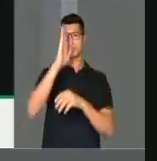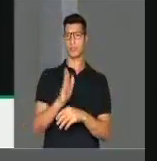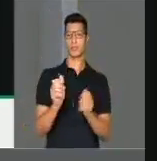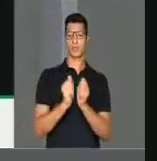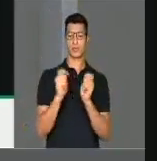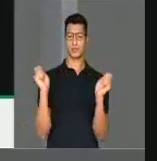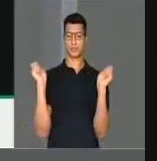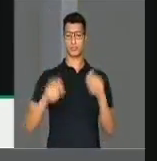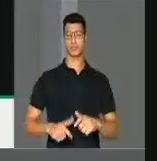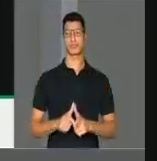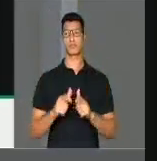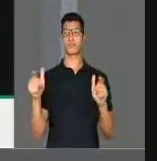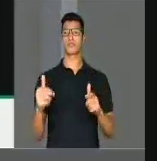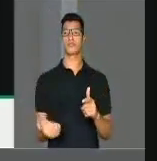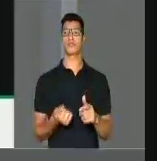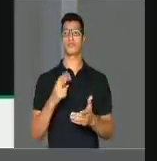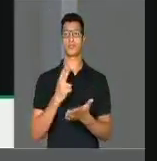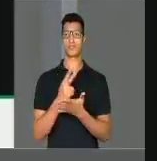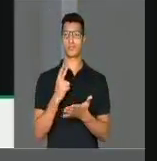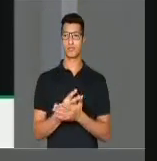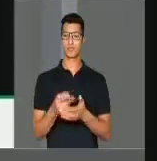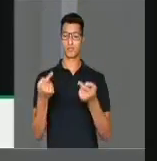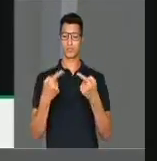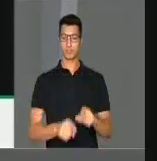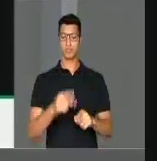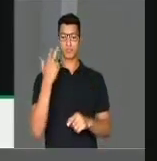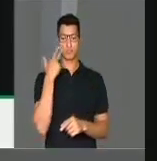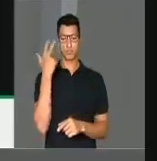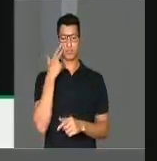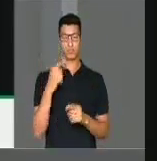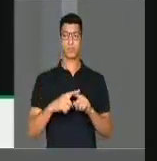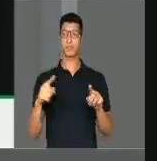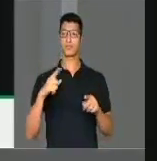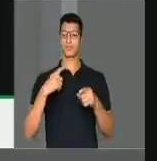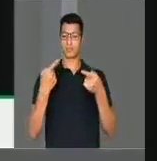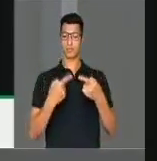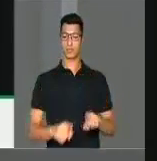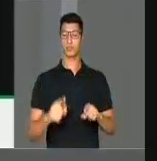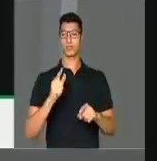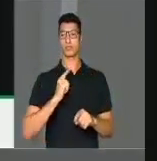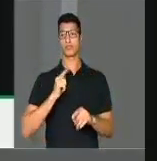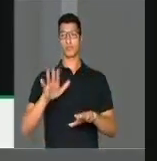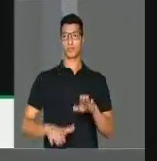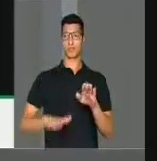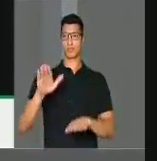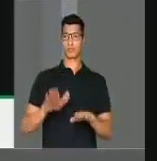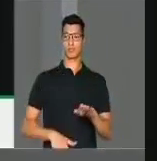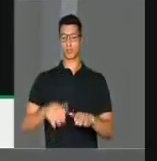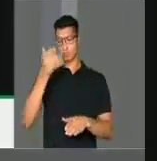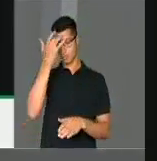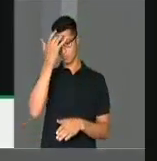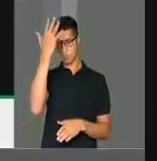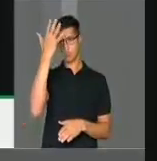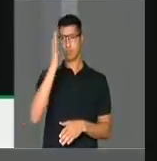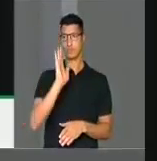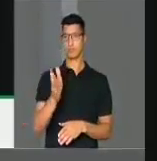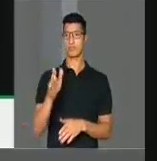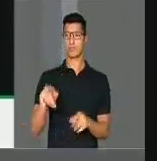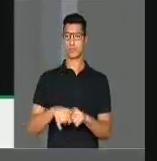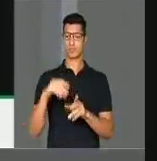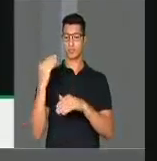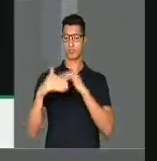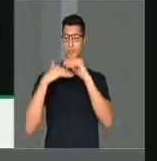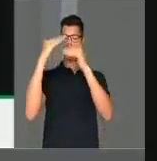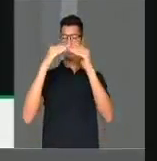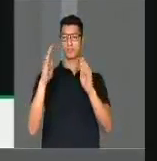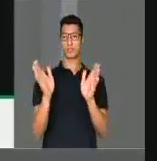Brasil com potencial imenso, apesar dos desafios naturais. Mas esses desafios naturais, muitas das vezes, facilitam